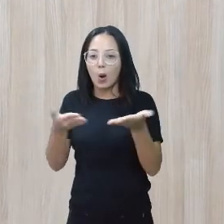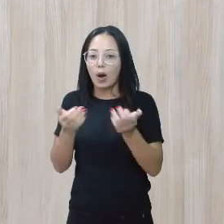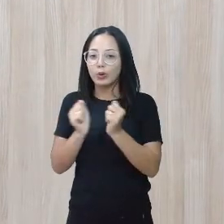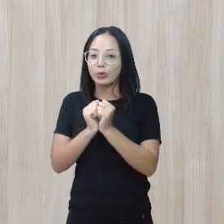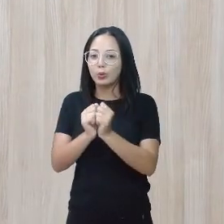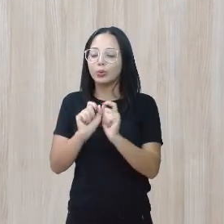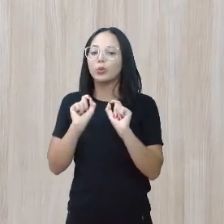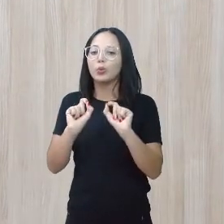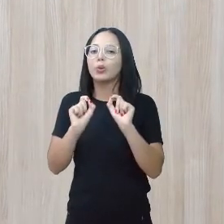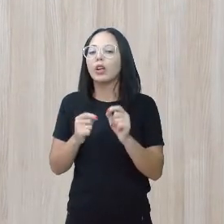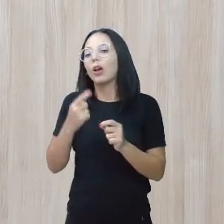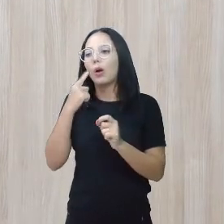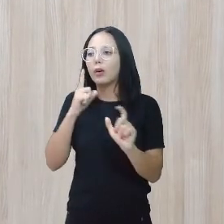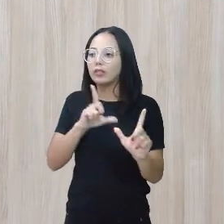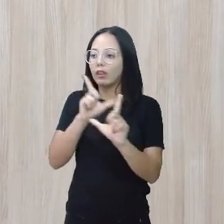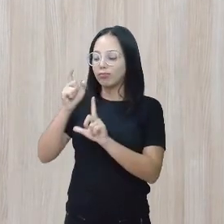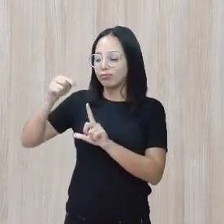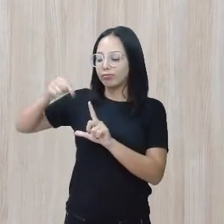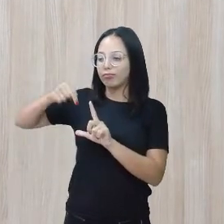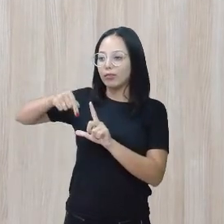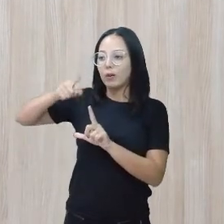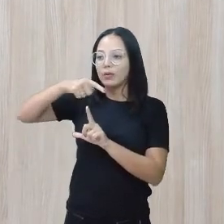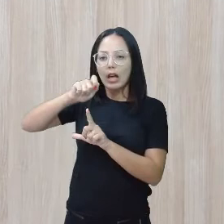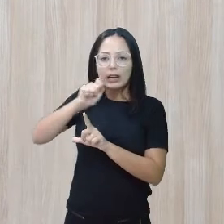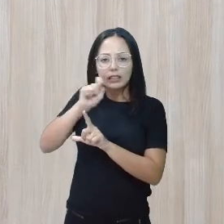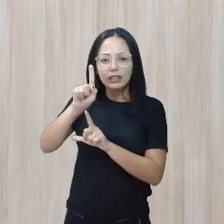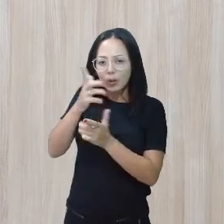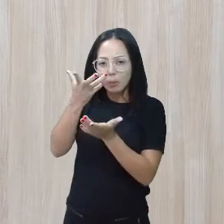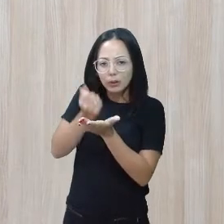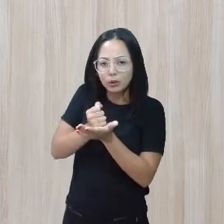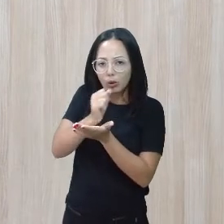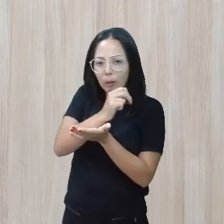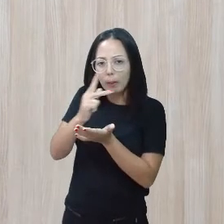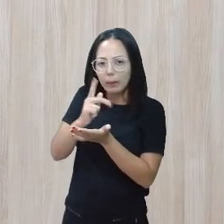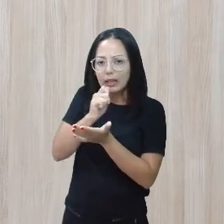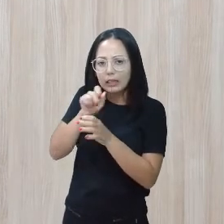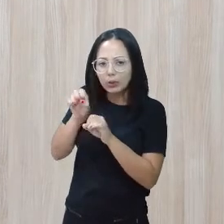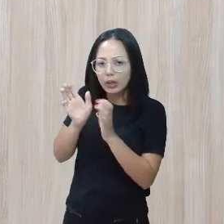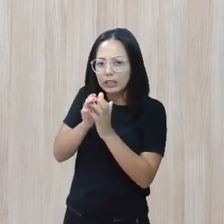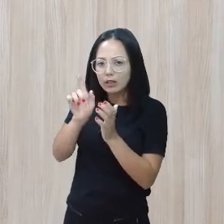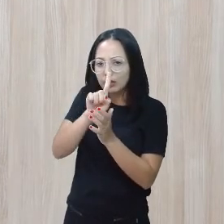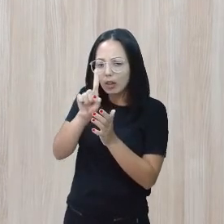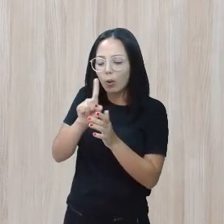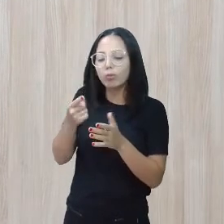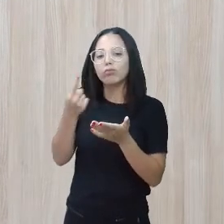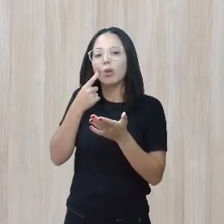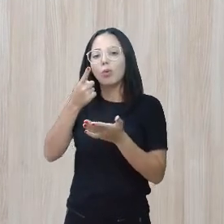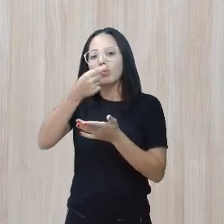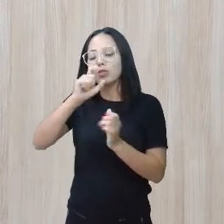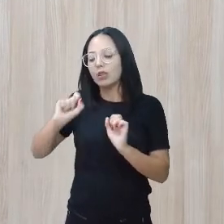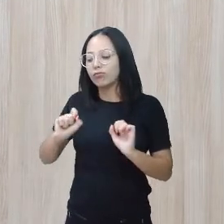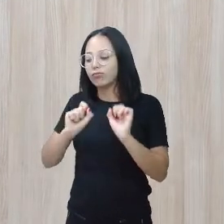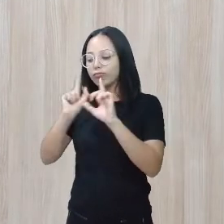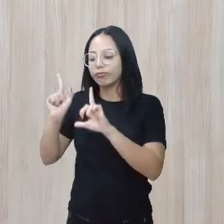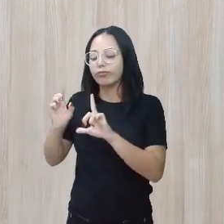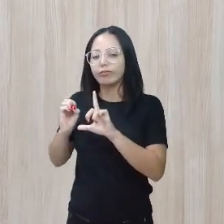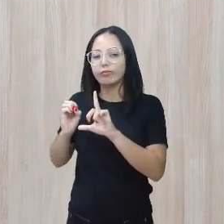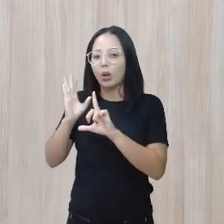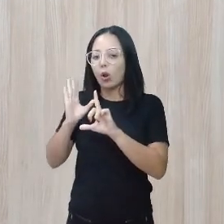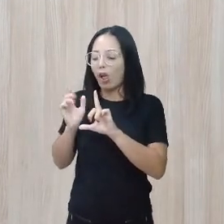tela tá aparecendo o QR Code, ó, para você que ainda não baixou o app do Educa Recife, aponta a câmera da sua tela